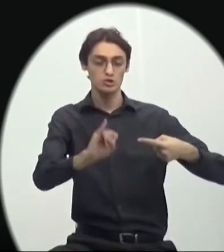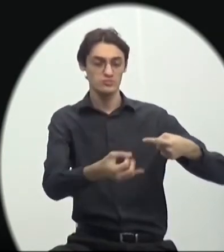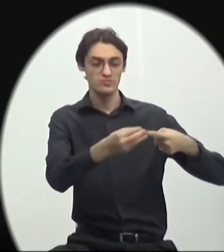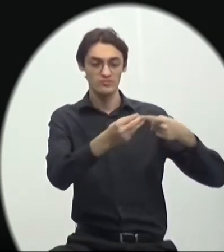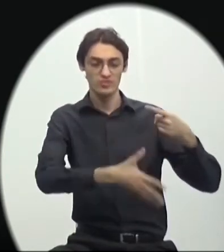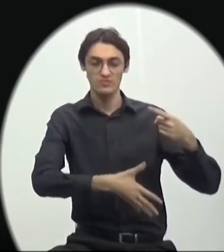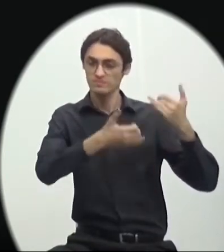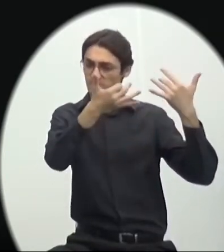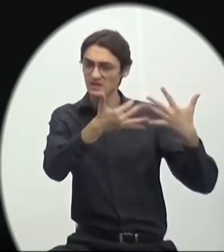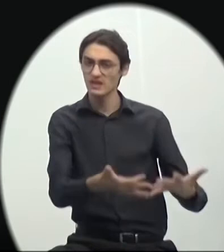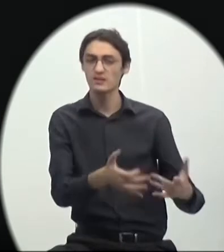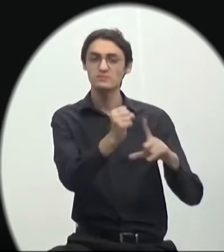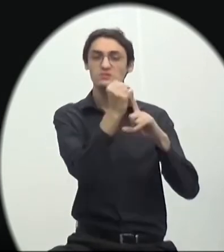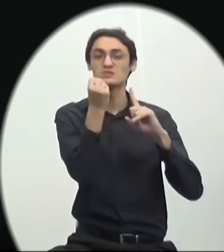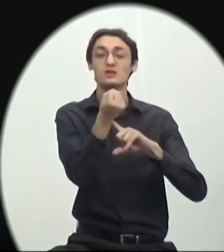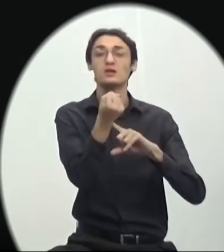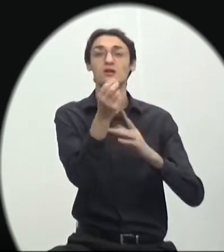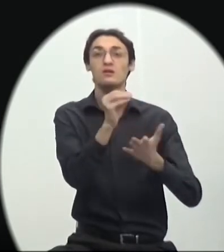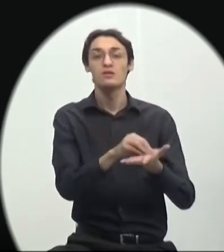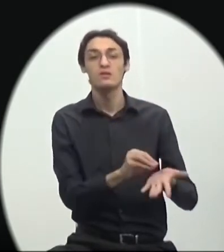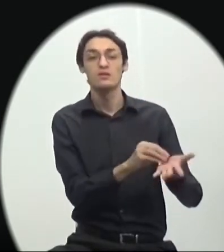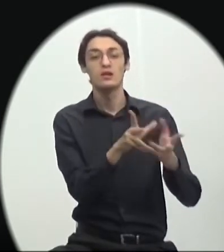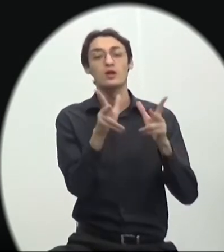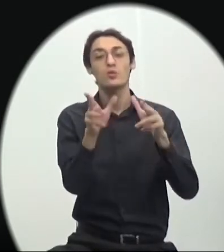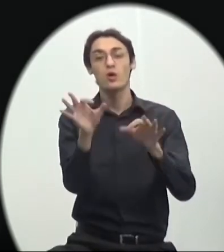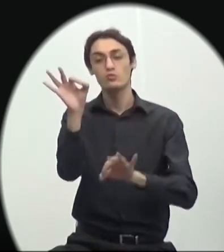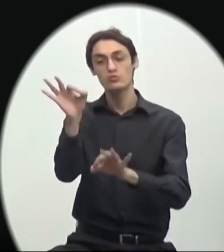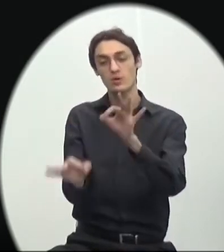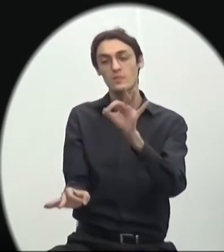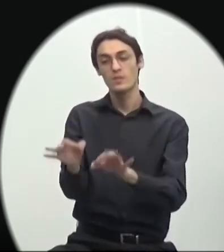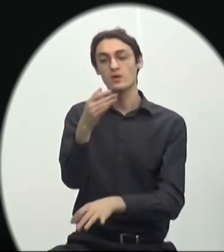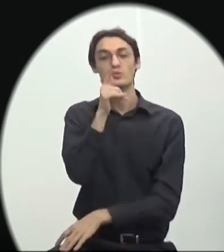Quem acompanhou lá o julgamento